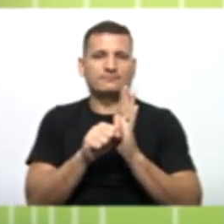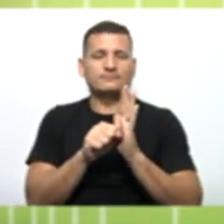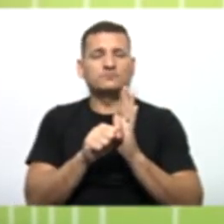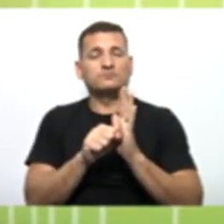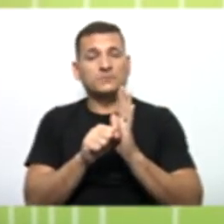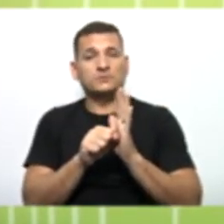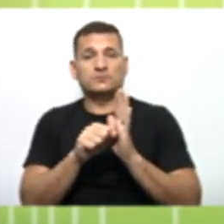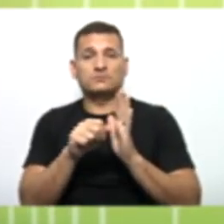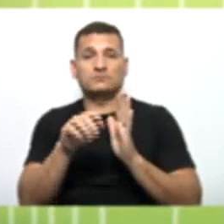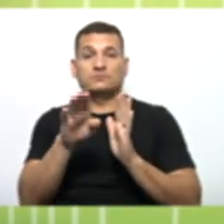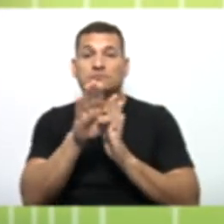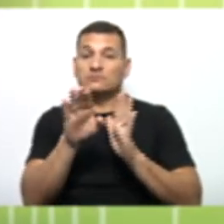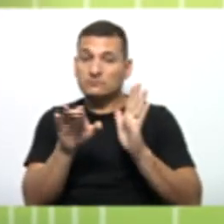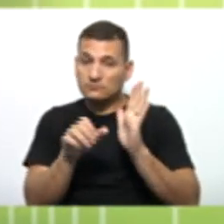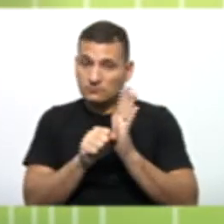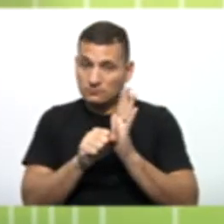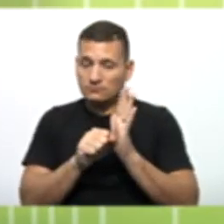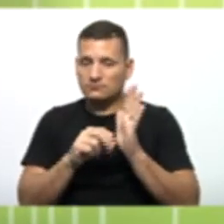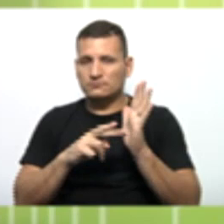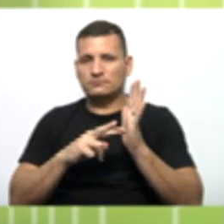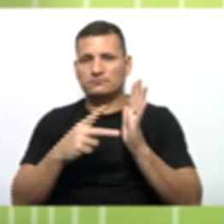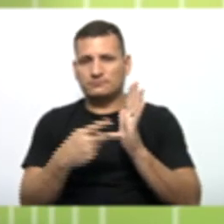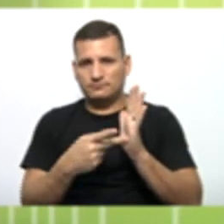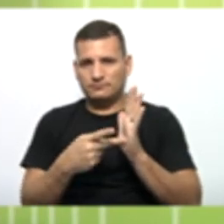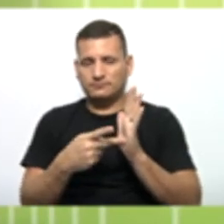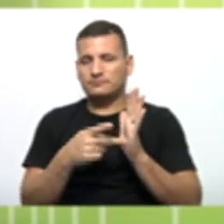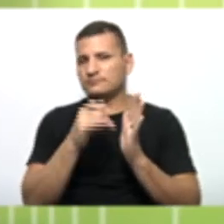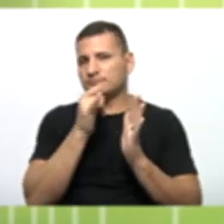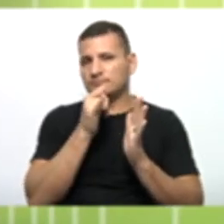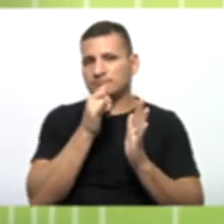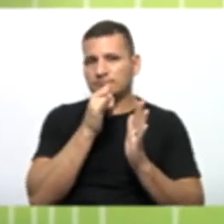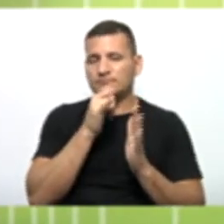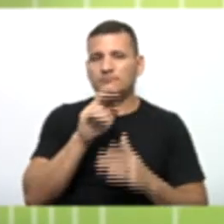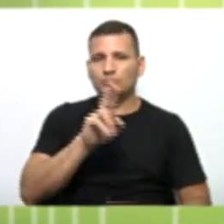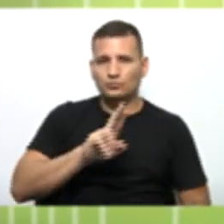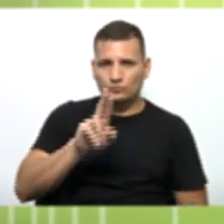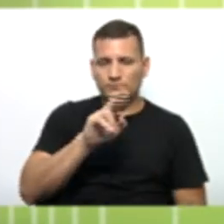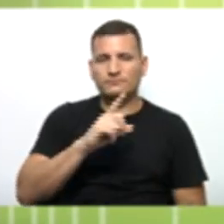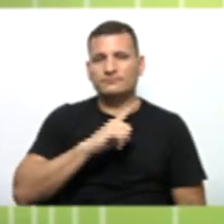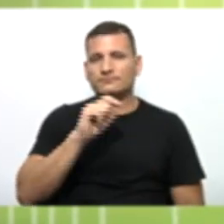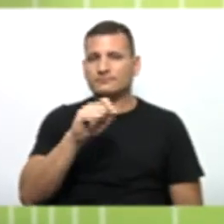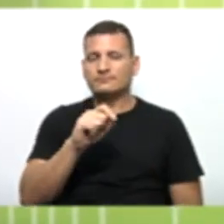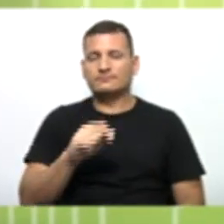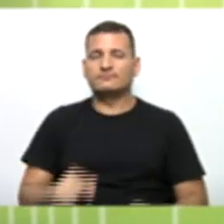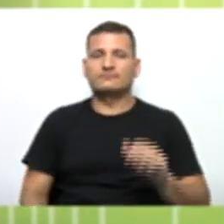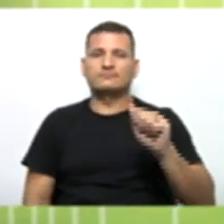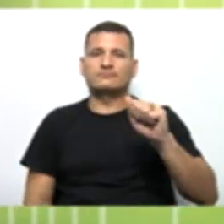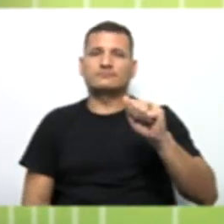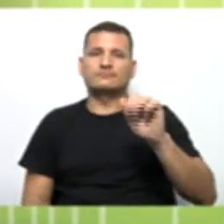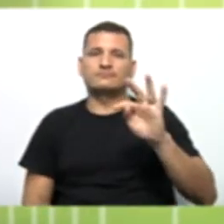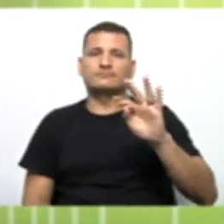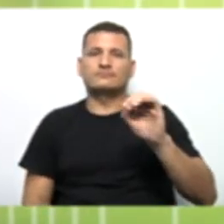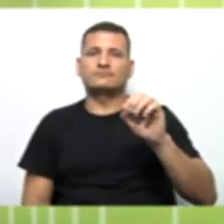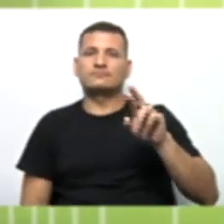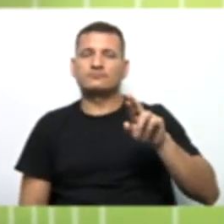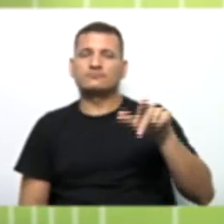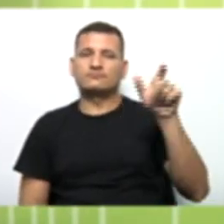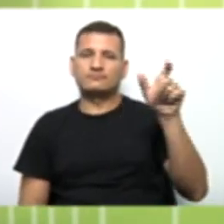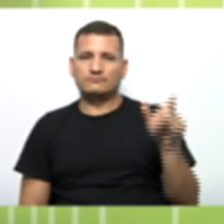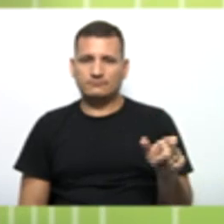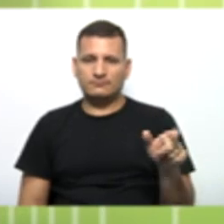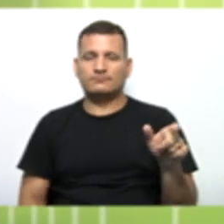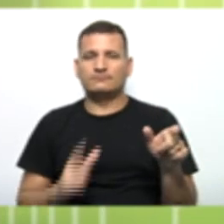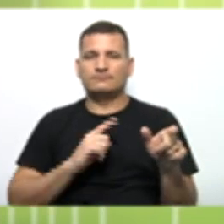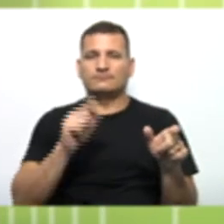um significado. Por exemplo, lá no diagrama de caso de uso tem os atores, tem o caso de uso, tem a limitação